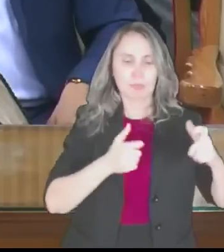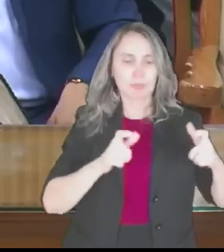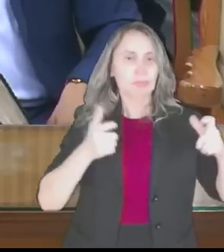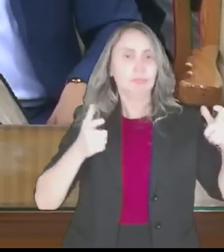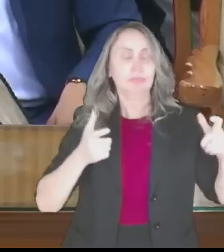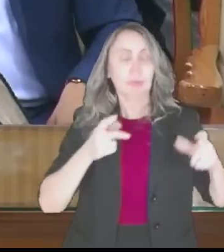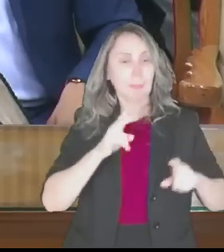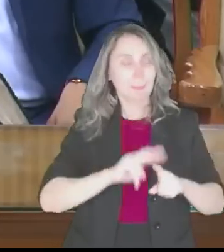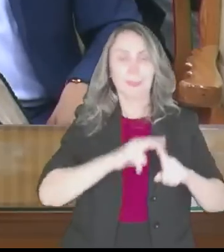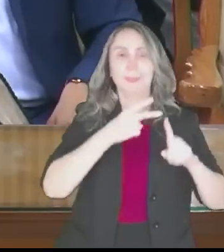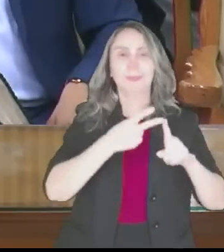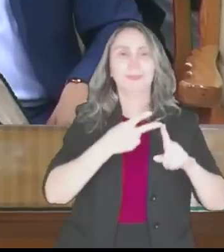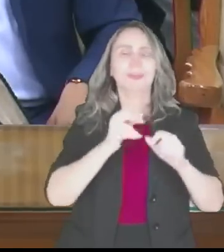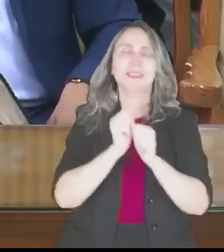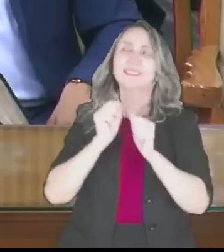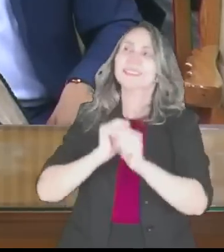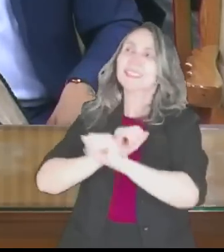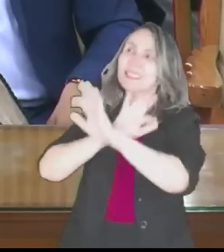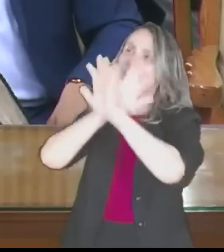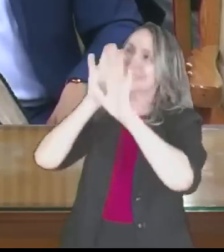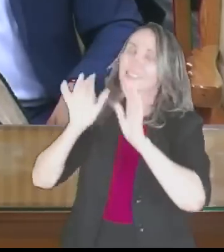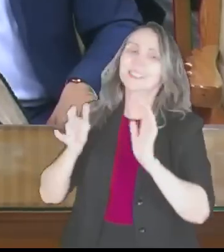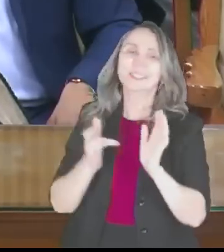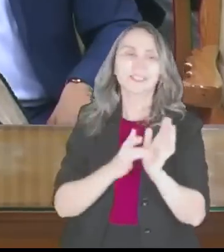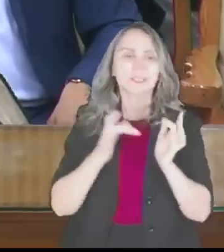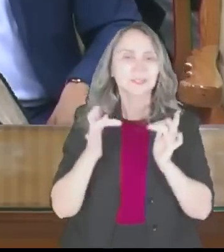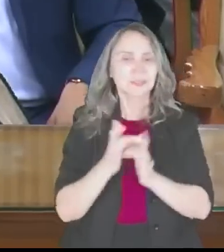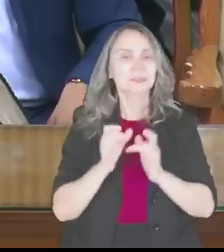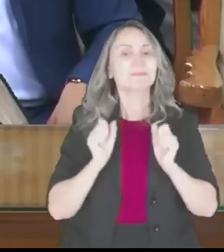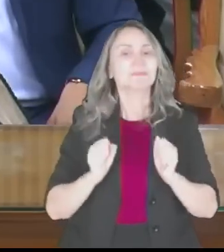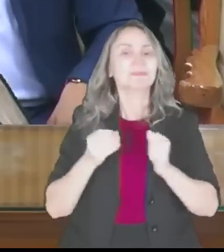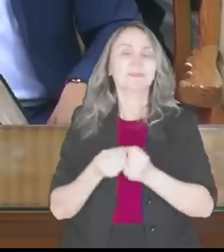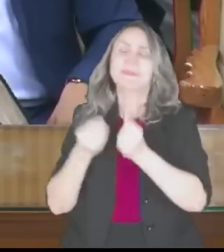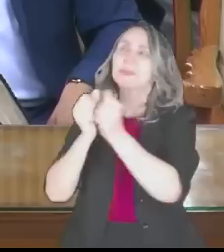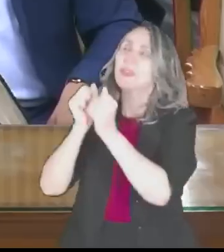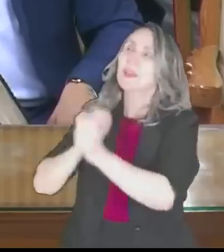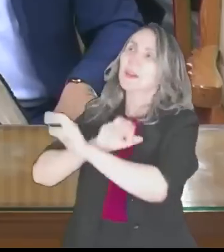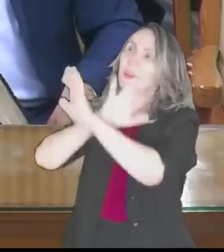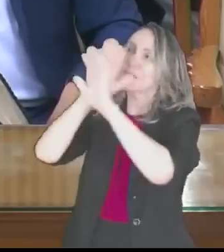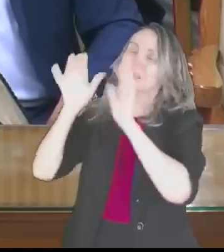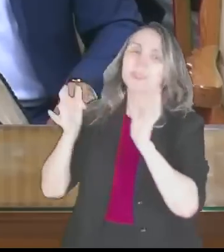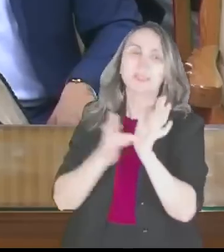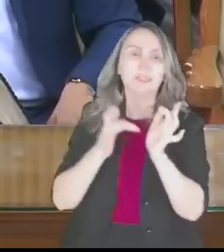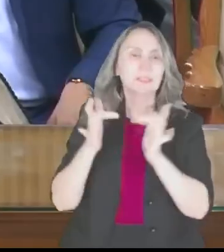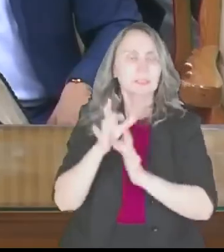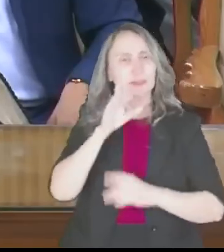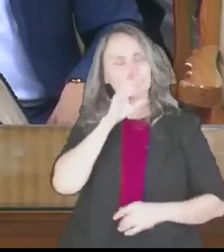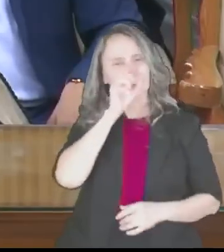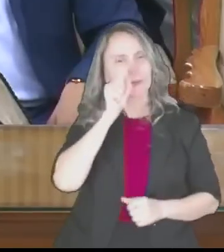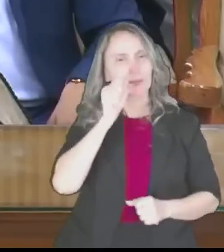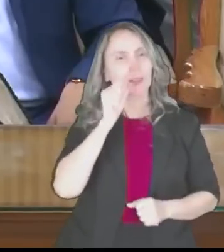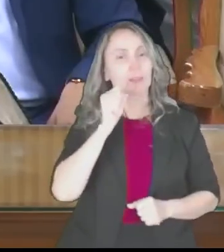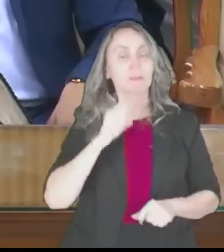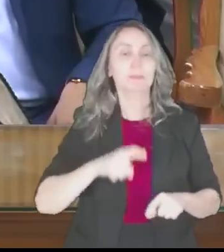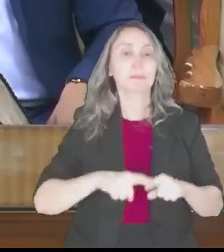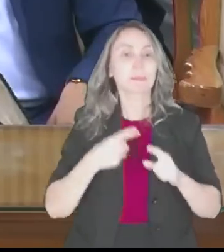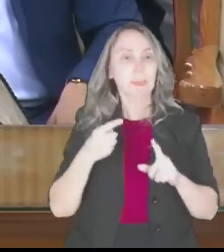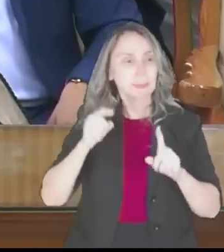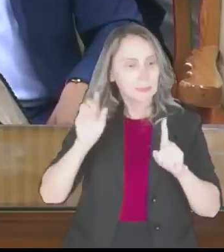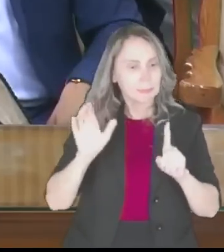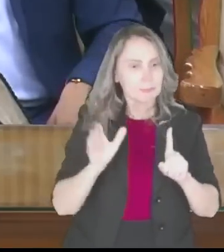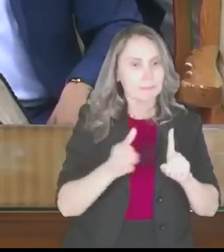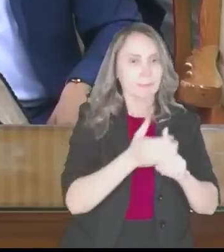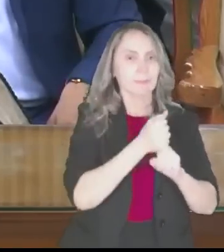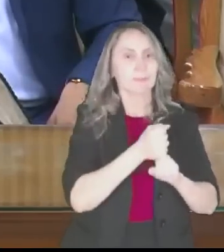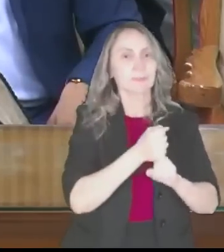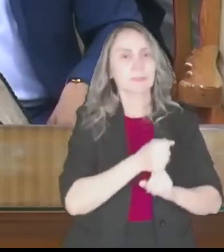Quem pode dar glória para Jesus? Quem pode dar glória para Jesus mais forte? Mas essas coisas, esses mistérios, é para quem vai